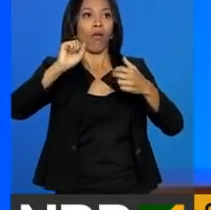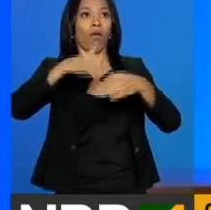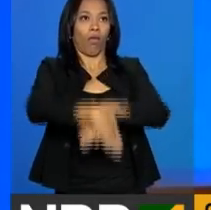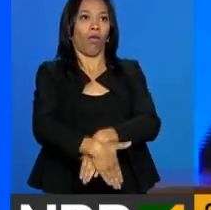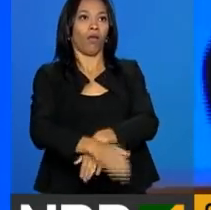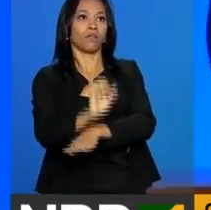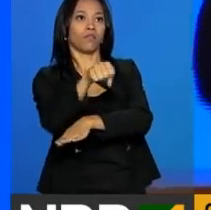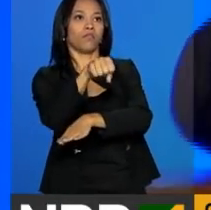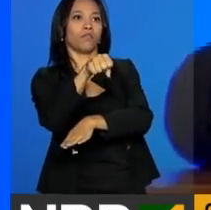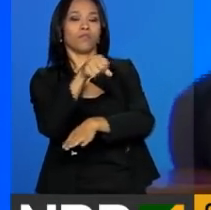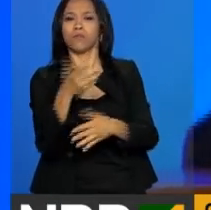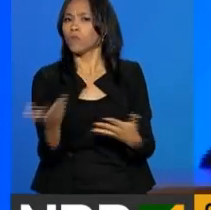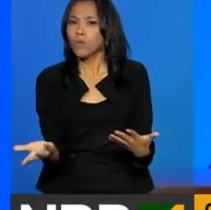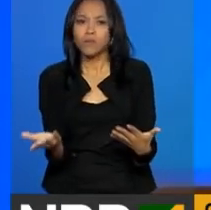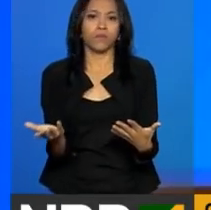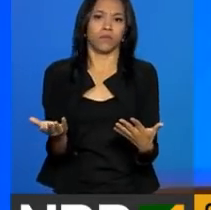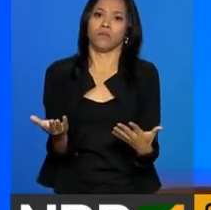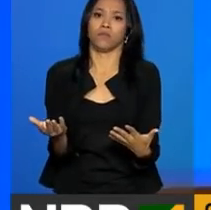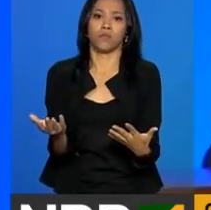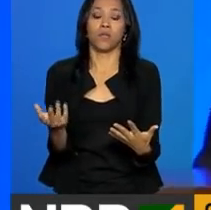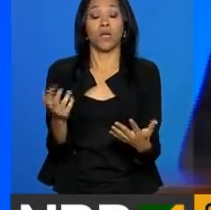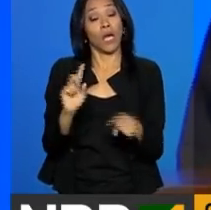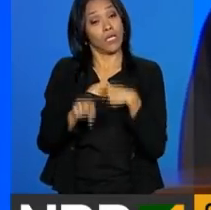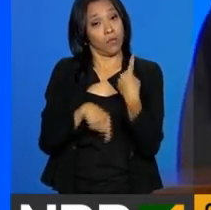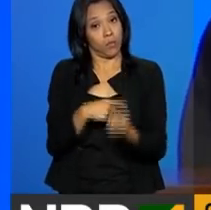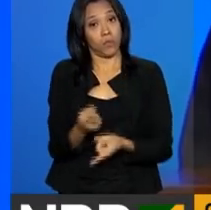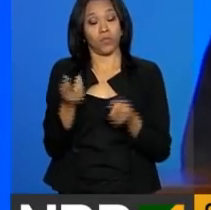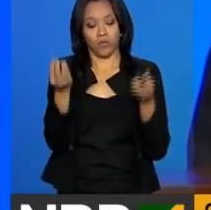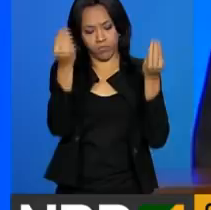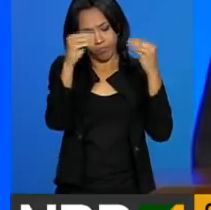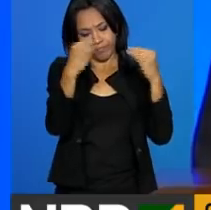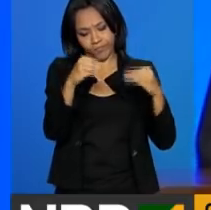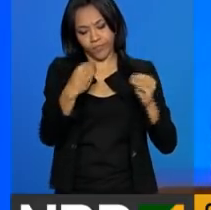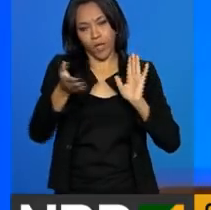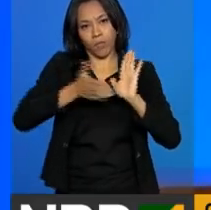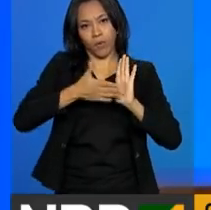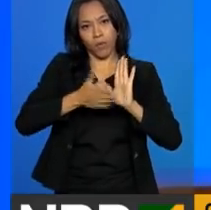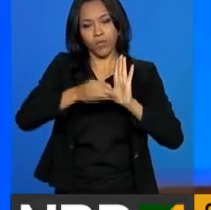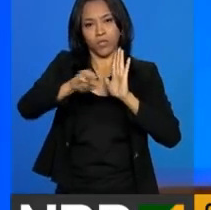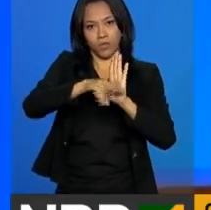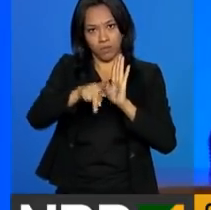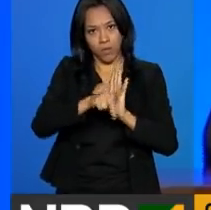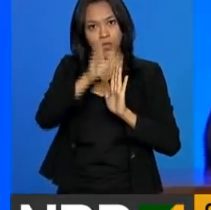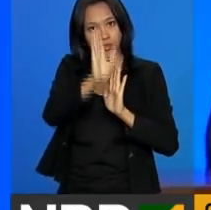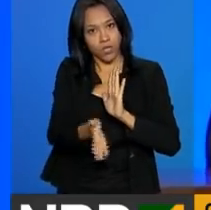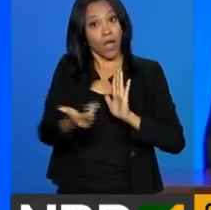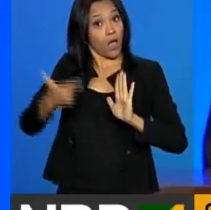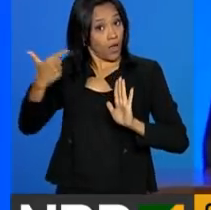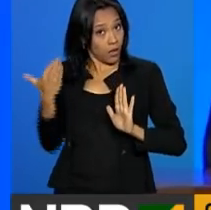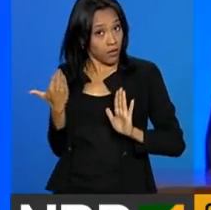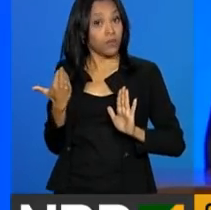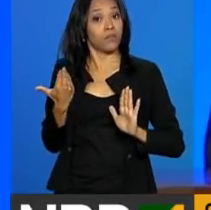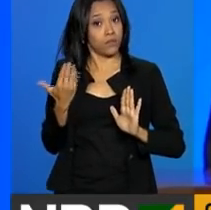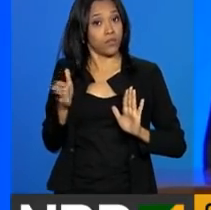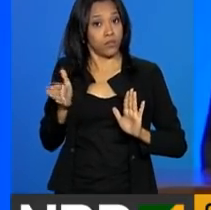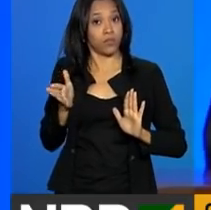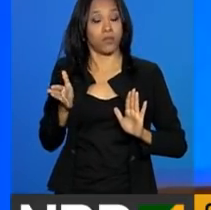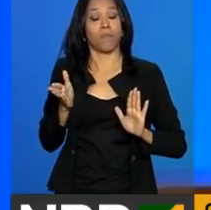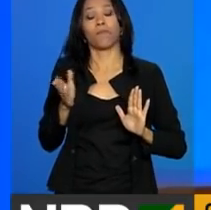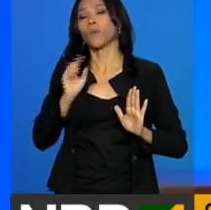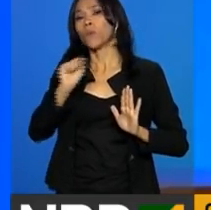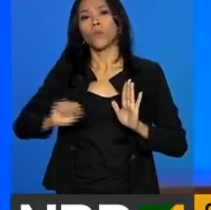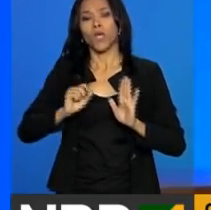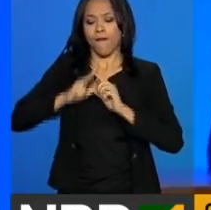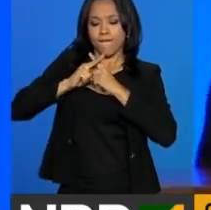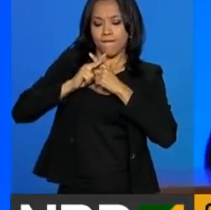dele depois mandei a a proposta de emenda que nós já tínhamos proposto ao congresso nacional a com